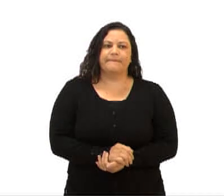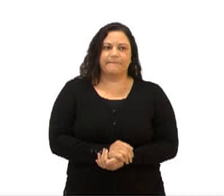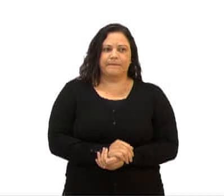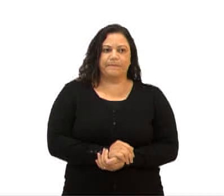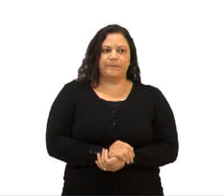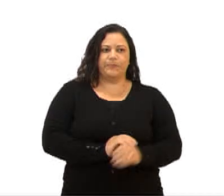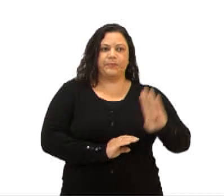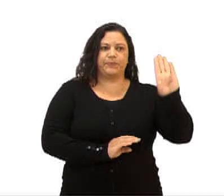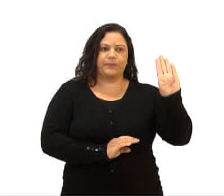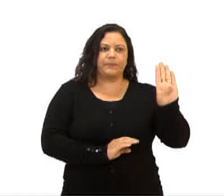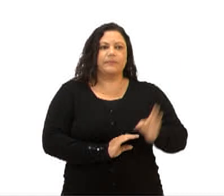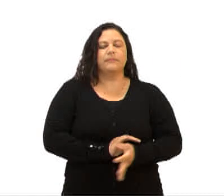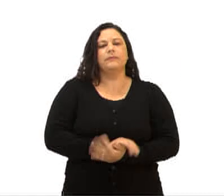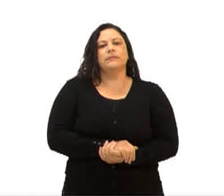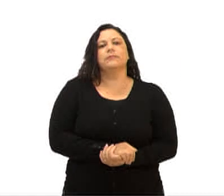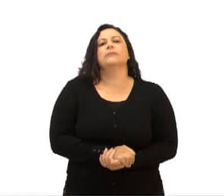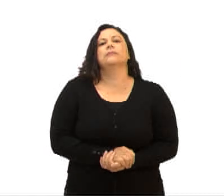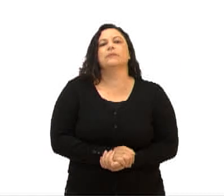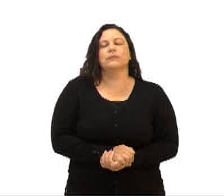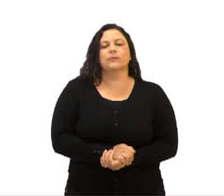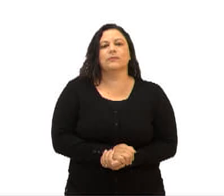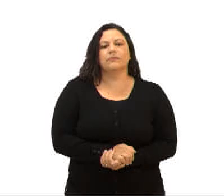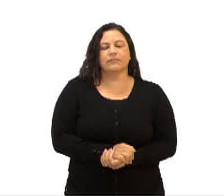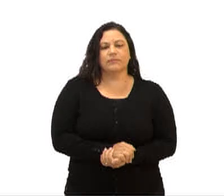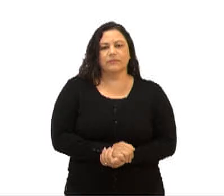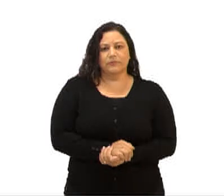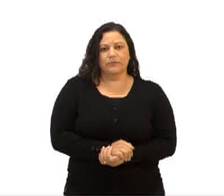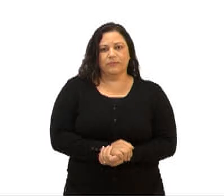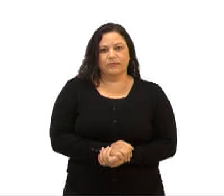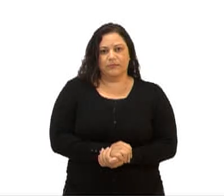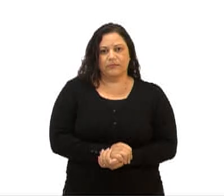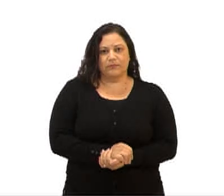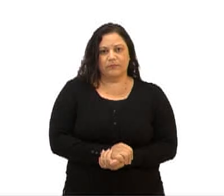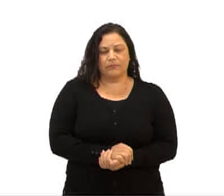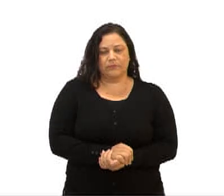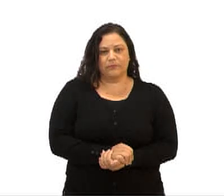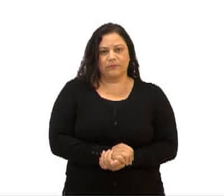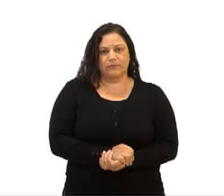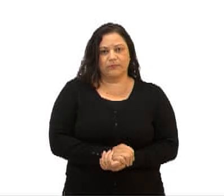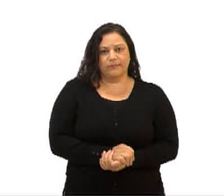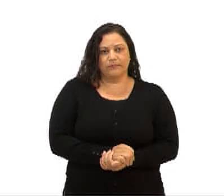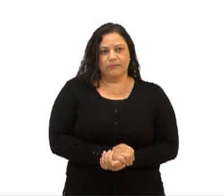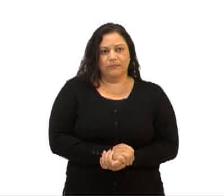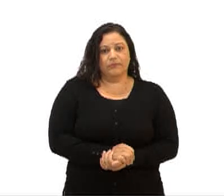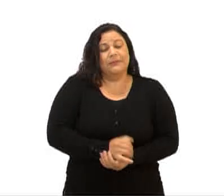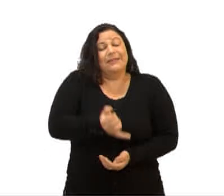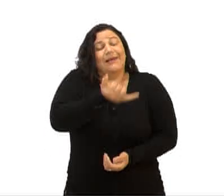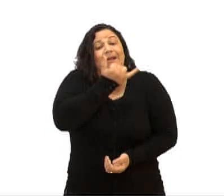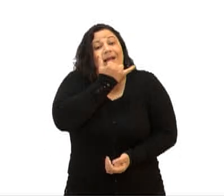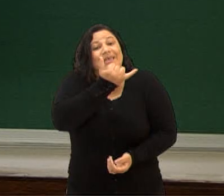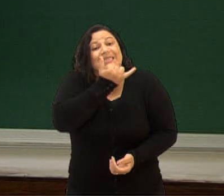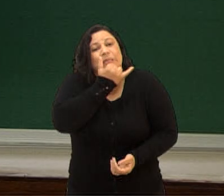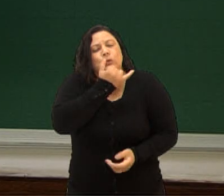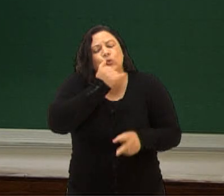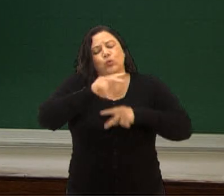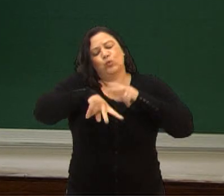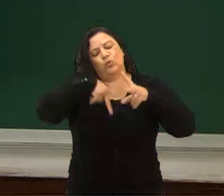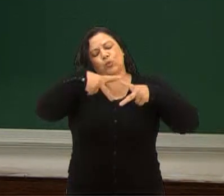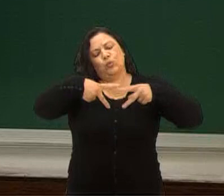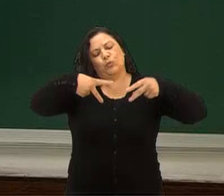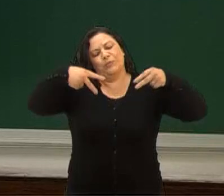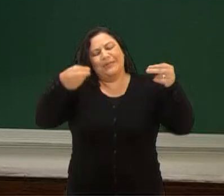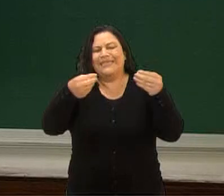my gift arrived on time, but better late than never, right? Me desculpa que o meu presente não chegou